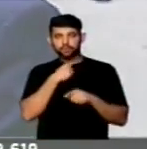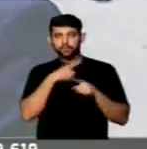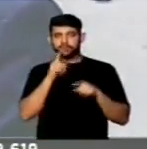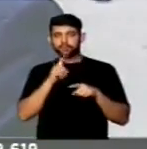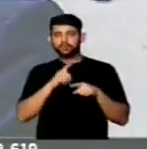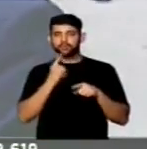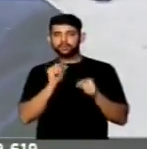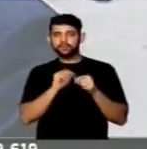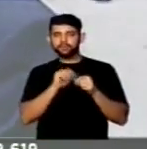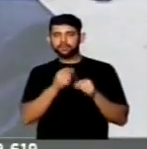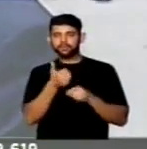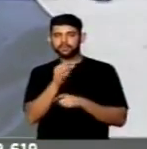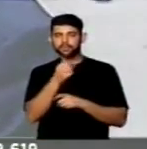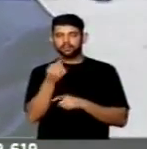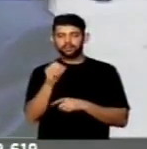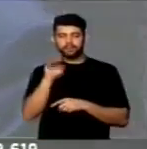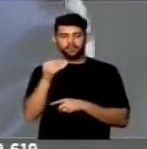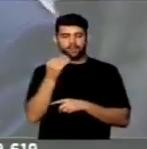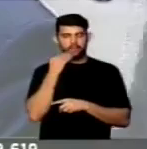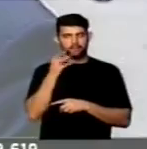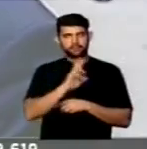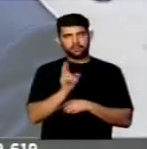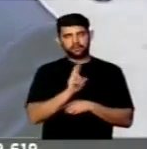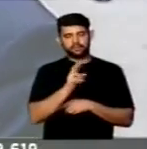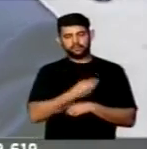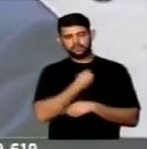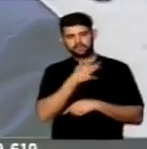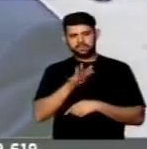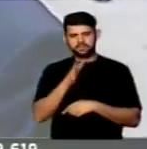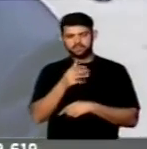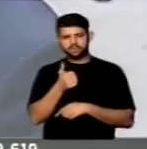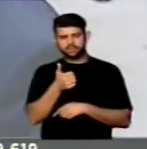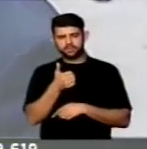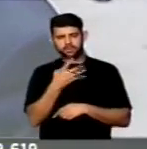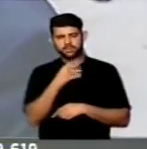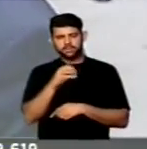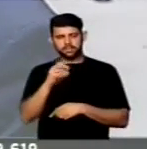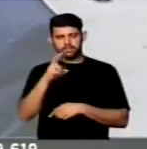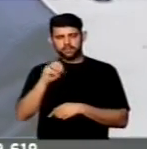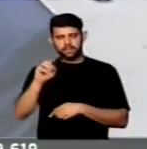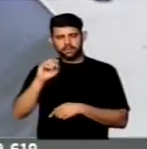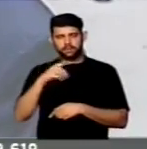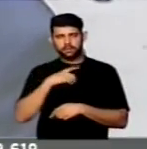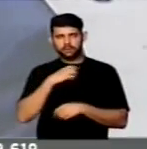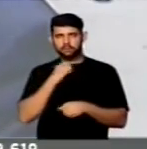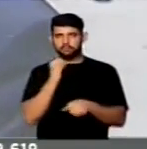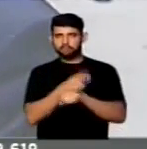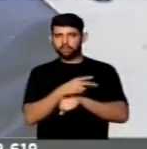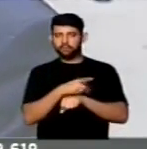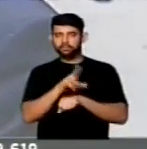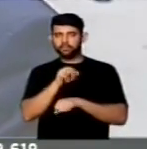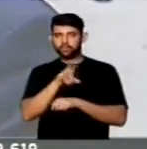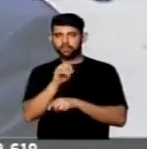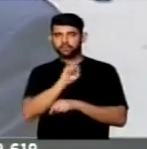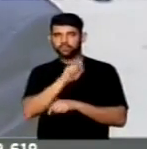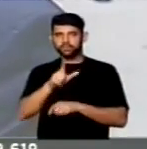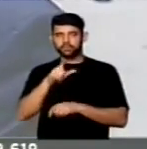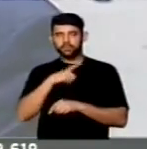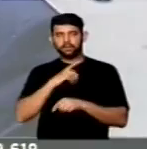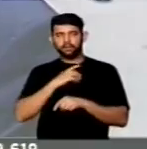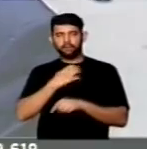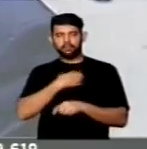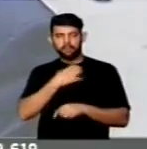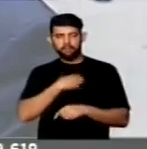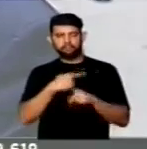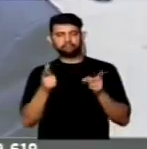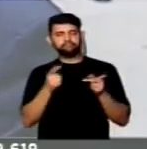são da ordem de 62 milhões de reais e deve gerar inicialmente cerca de 450 empregos no município de Una, no sul da Bahia.